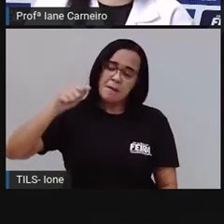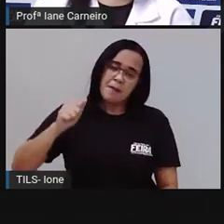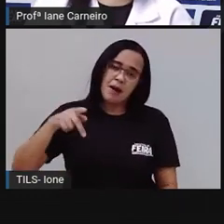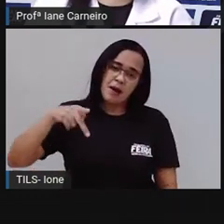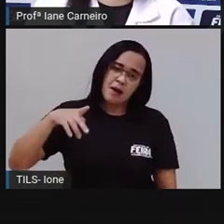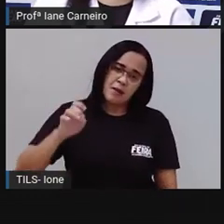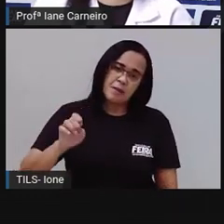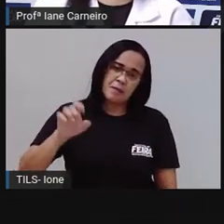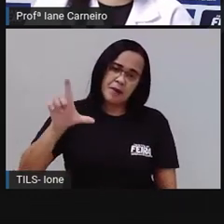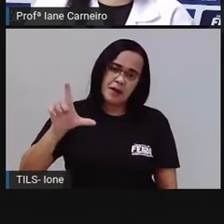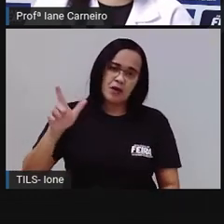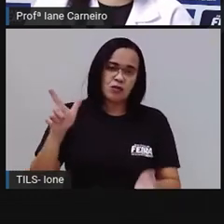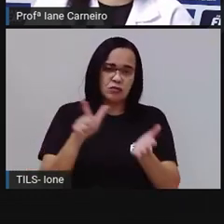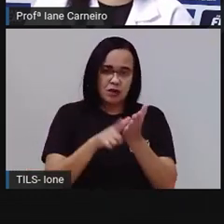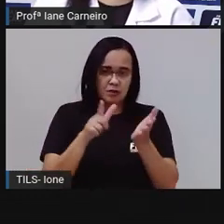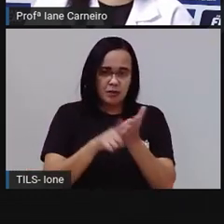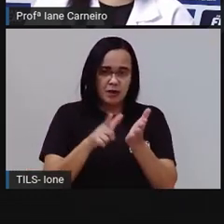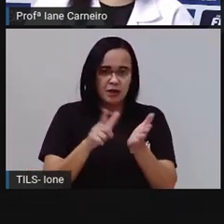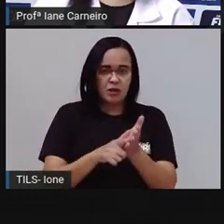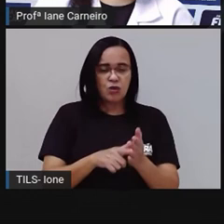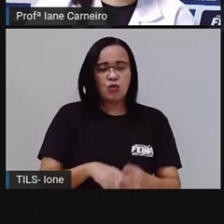tá certo? Pedro.